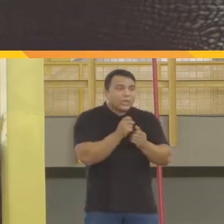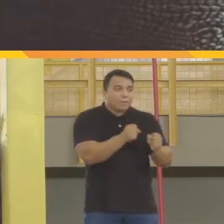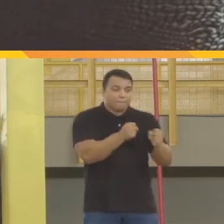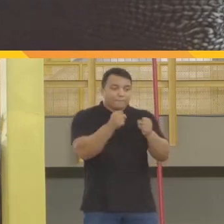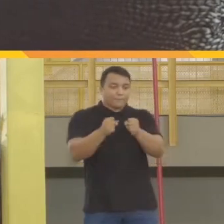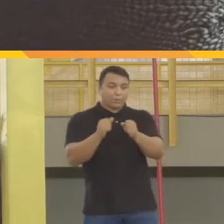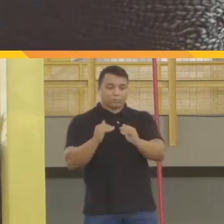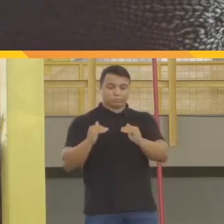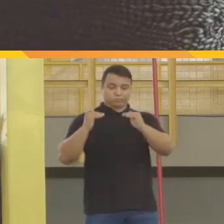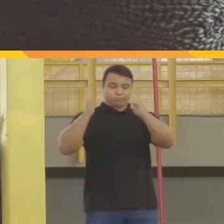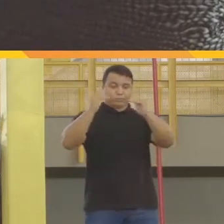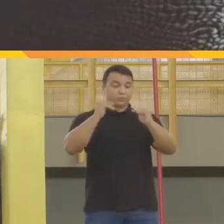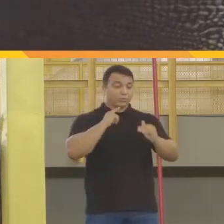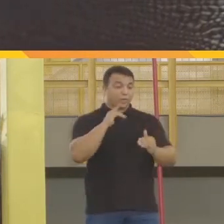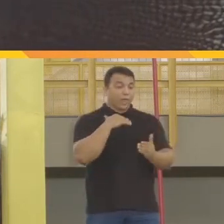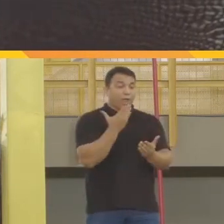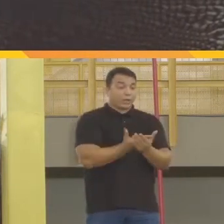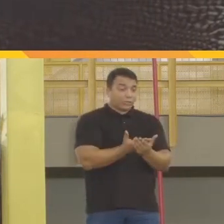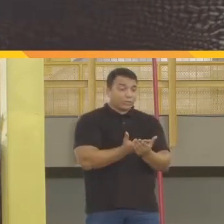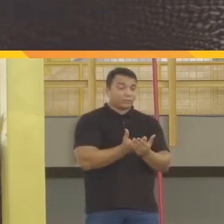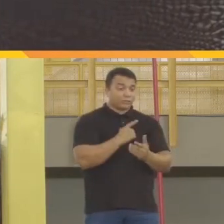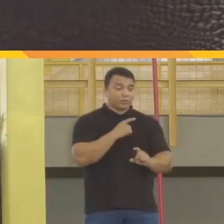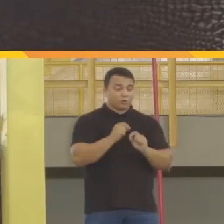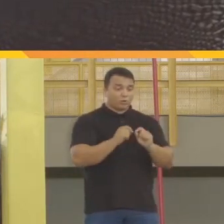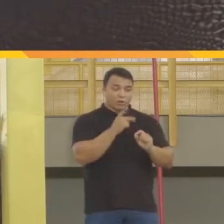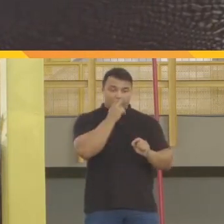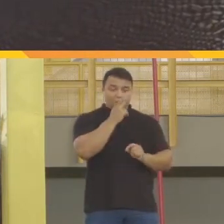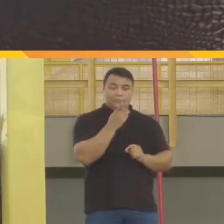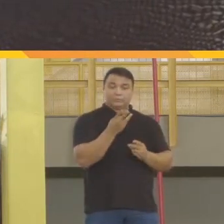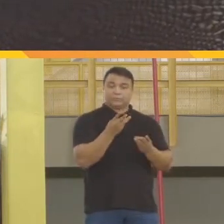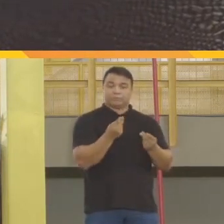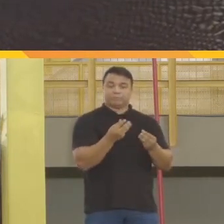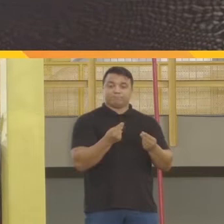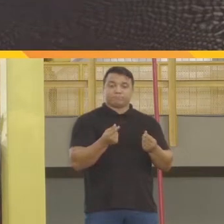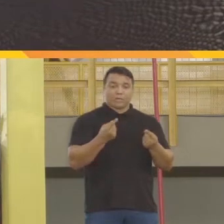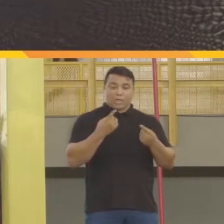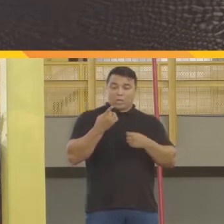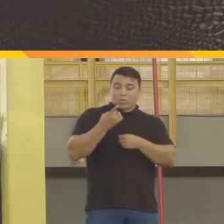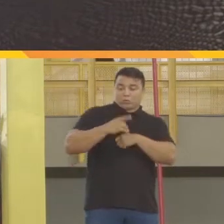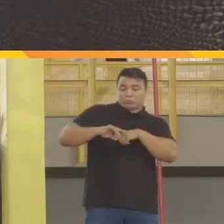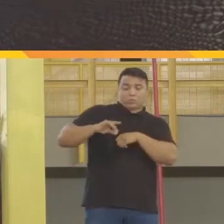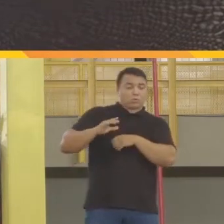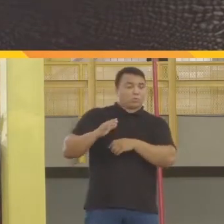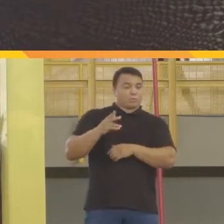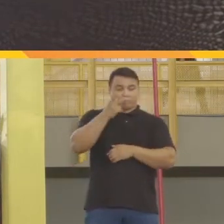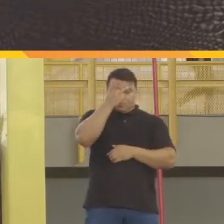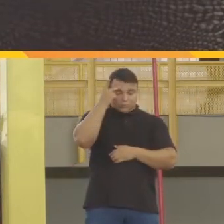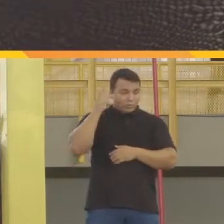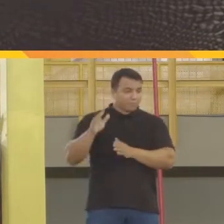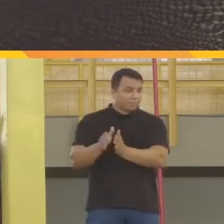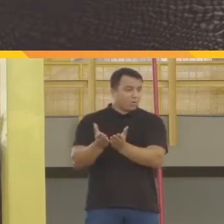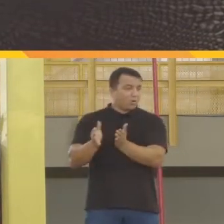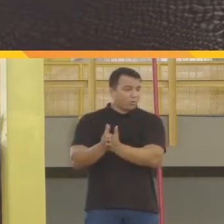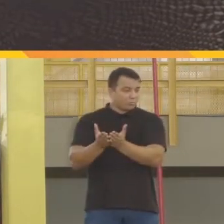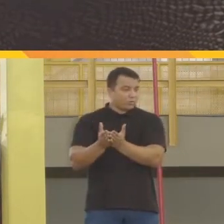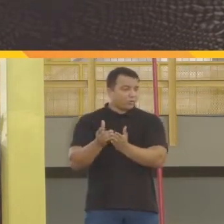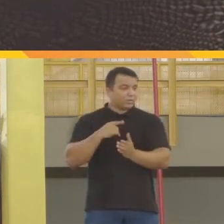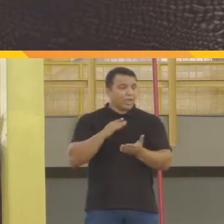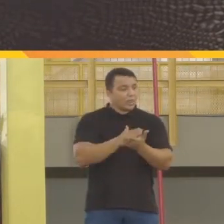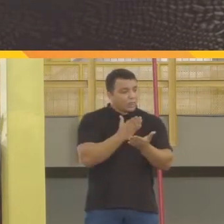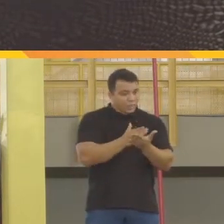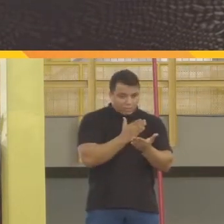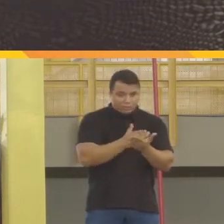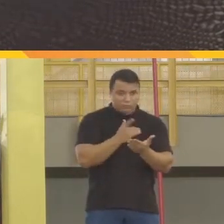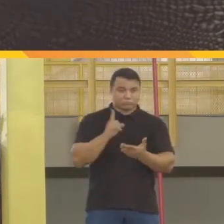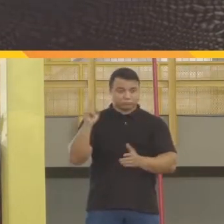permanecem dominando este país, possuem a mais profunda aversão aos mais pobres. E o Raízes do Brasil